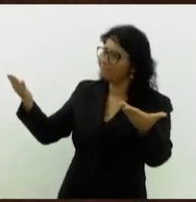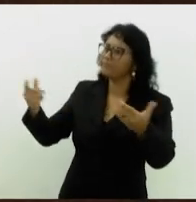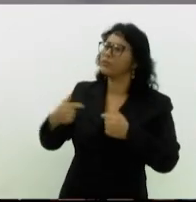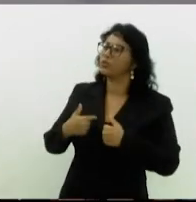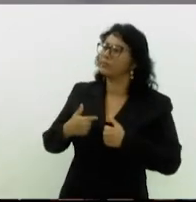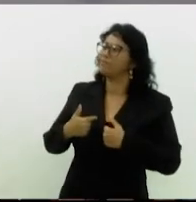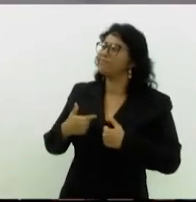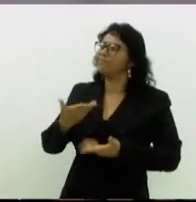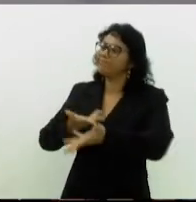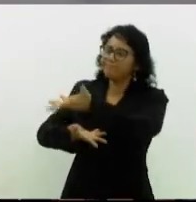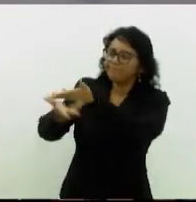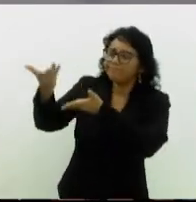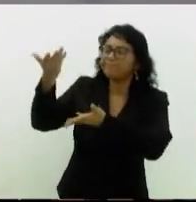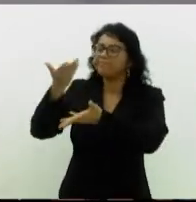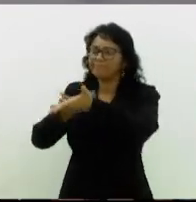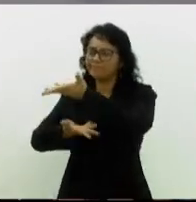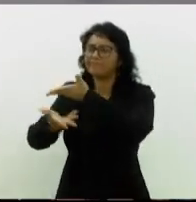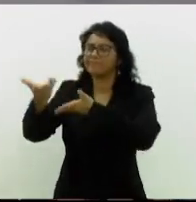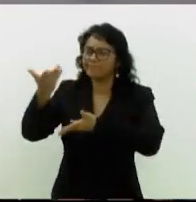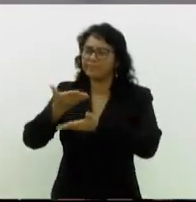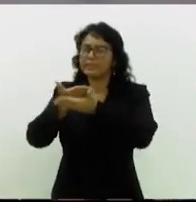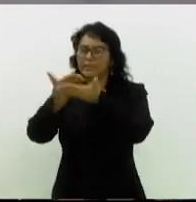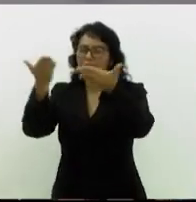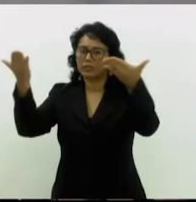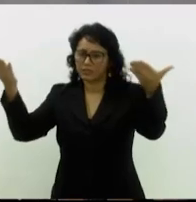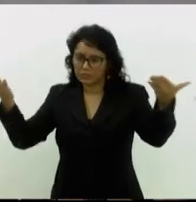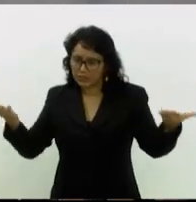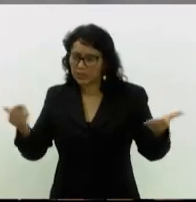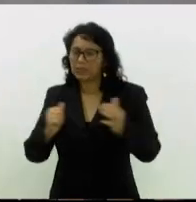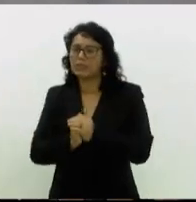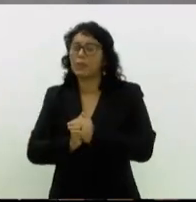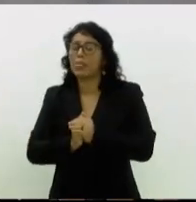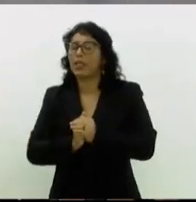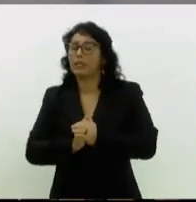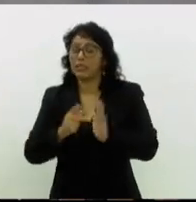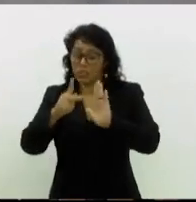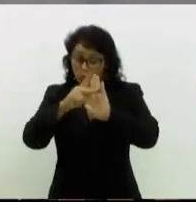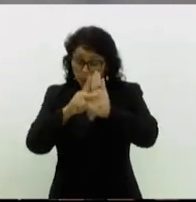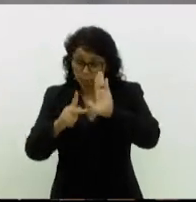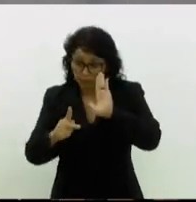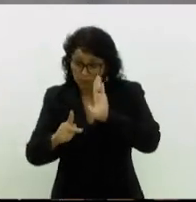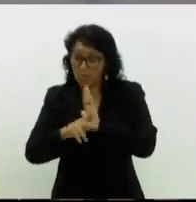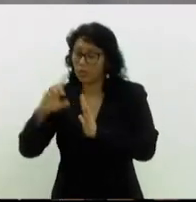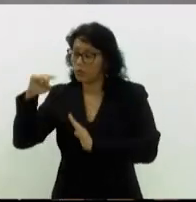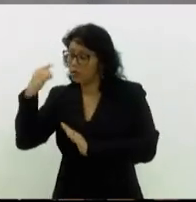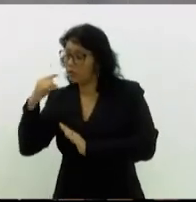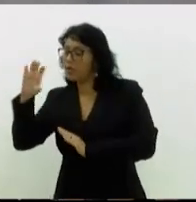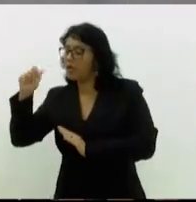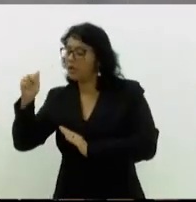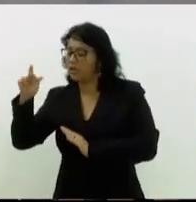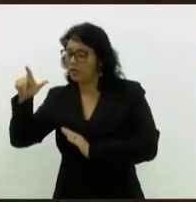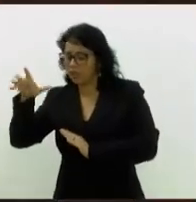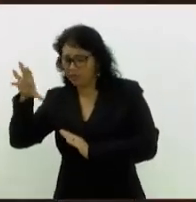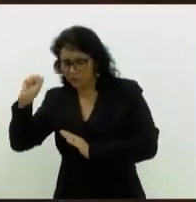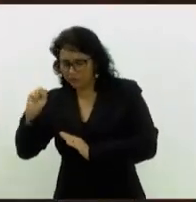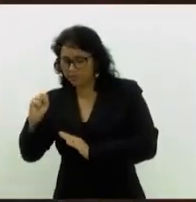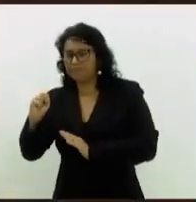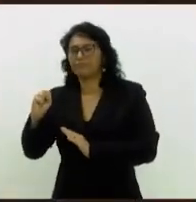os sindicatos que aqui estão presentes e e ao processo e ao projeto do deputado Carlos minque